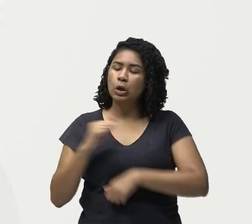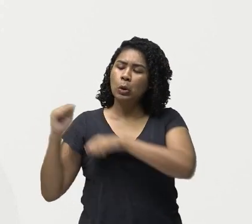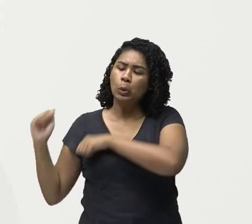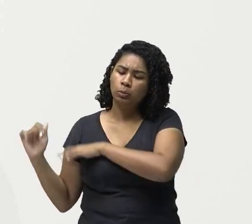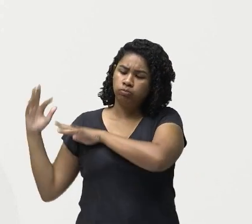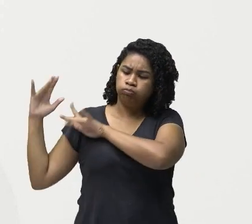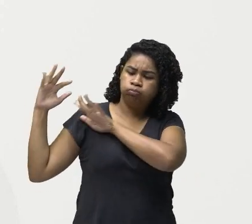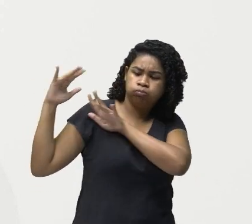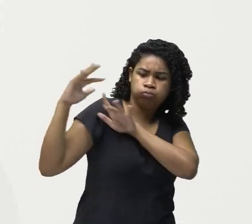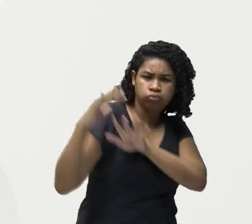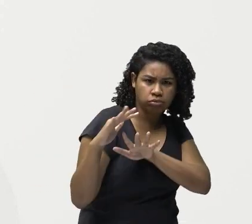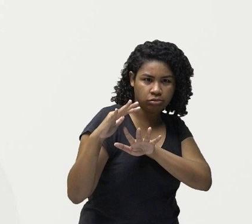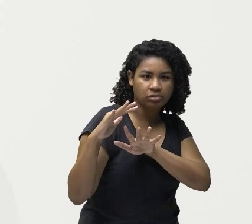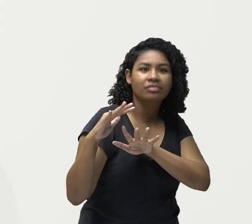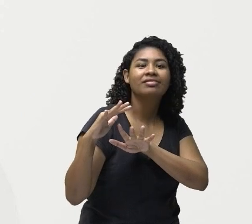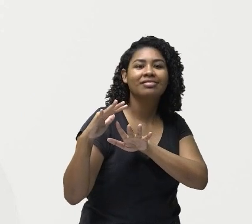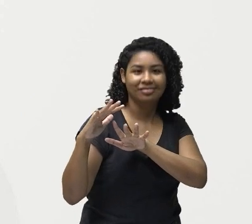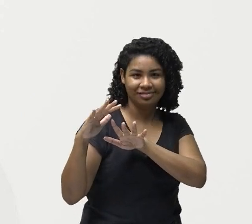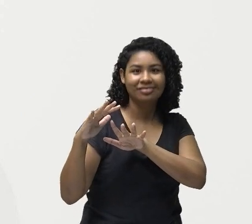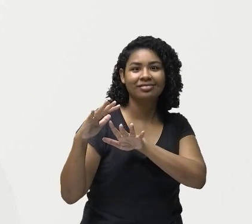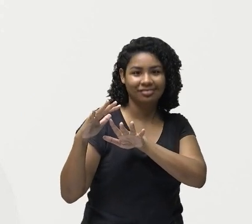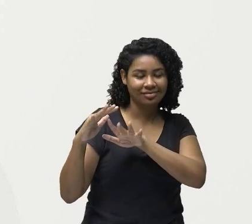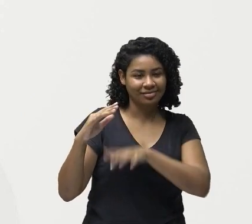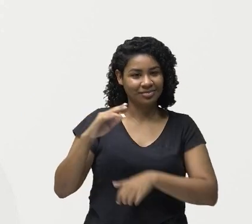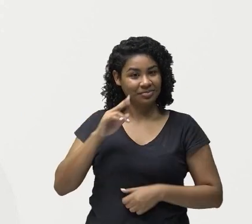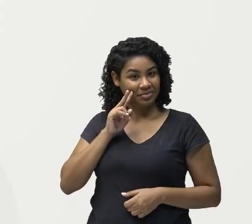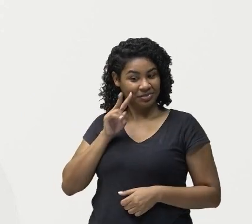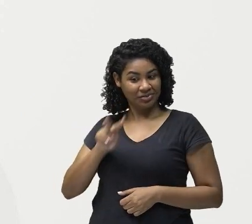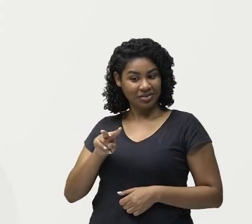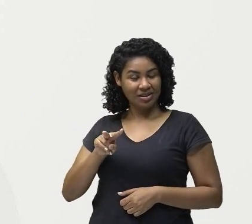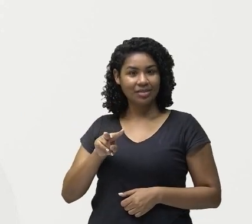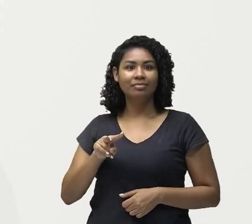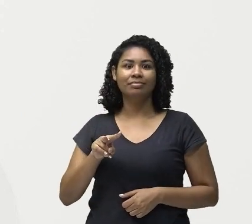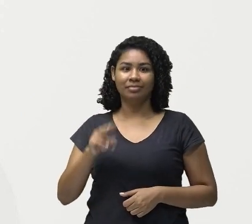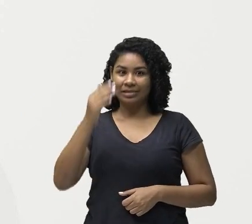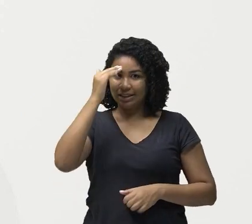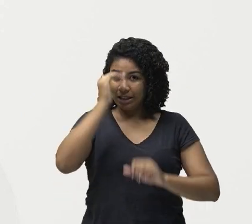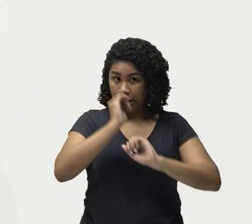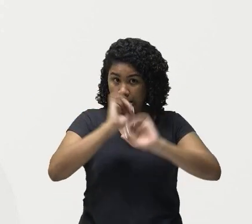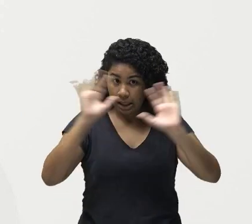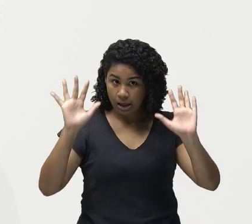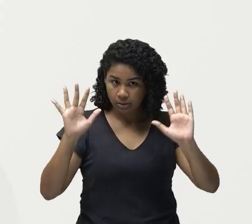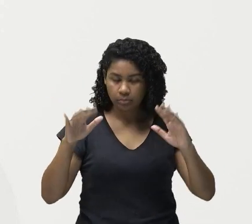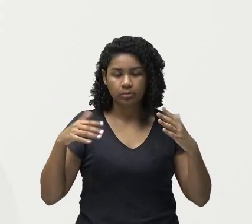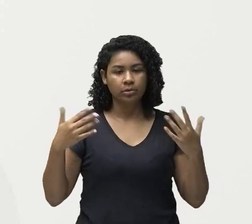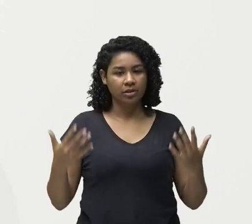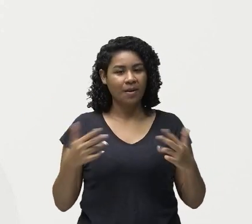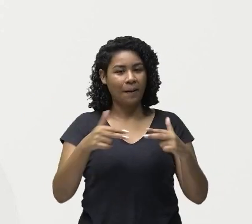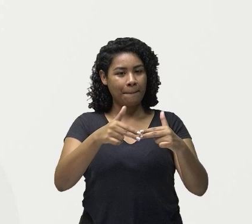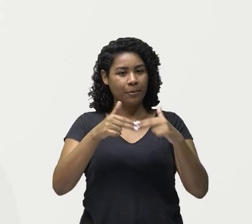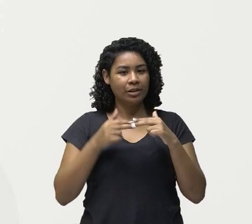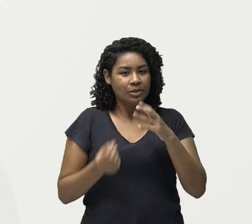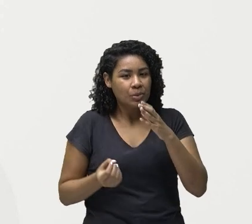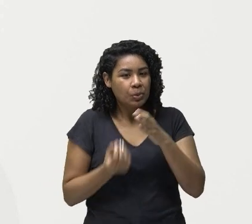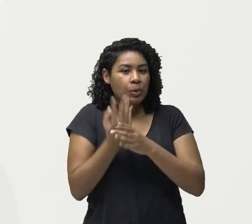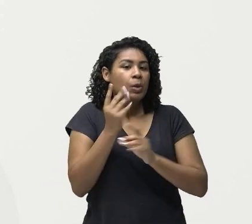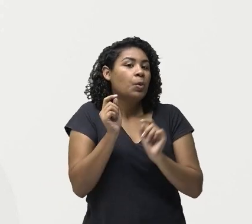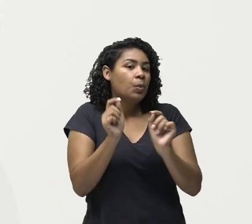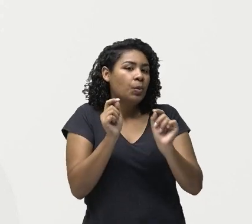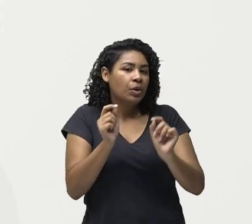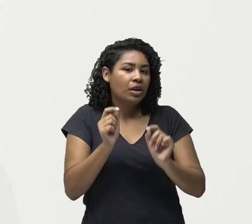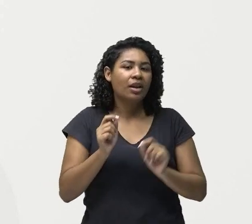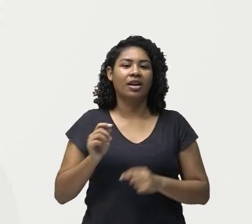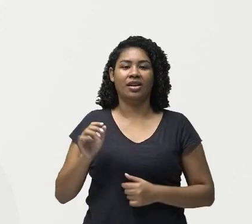massa de ar frio se encontra com uma frente quente, a gente tem a formação da frente